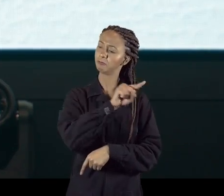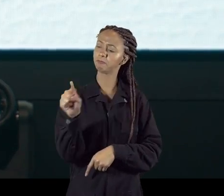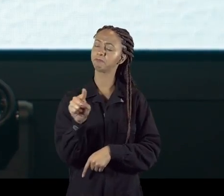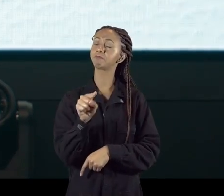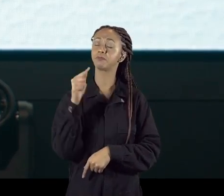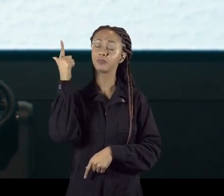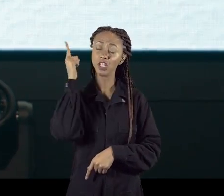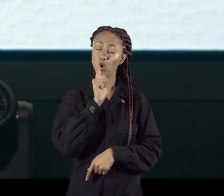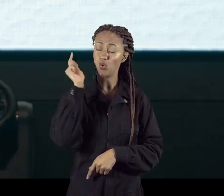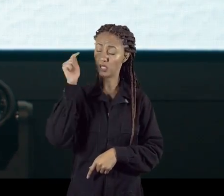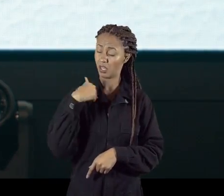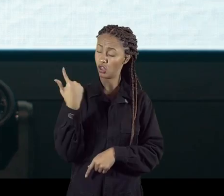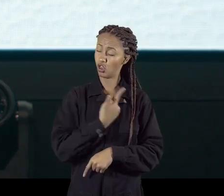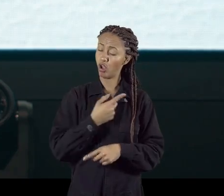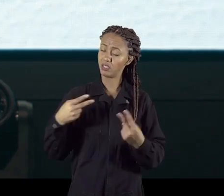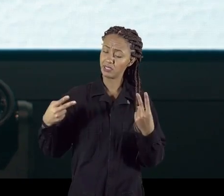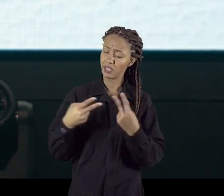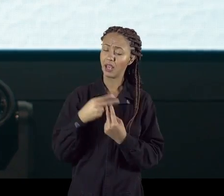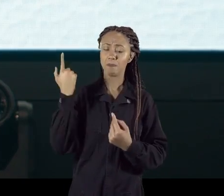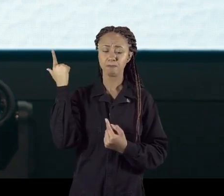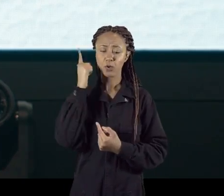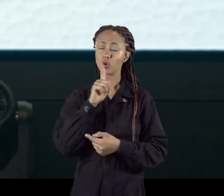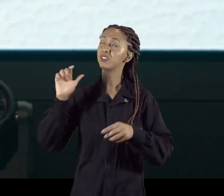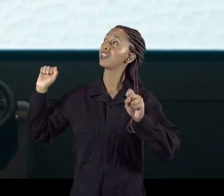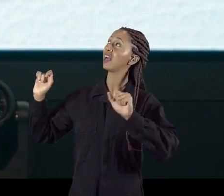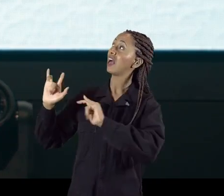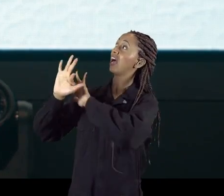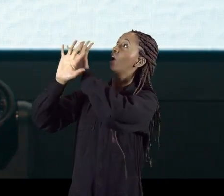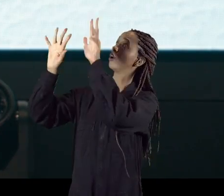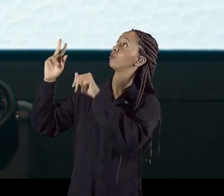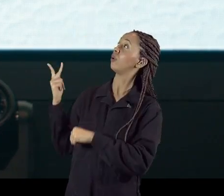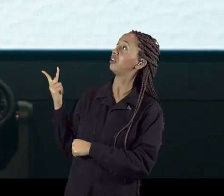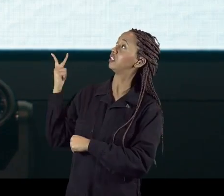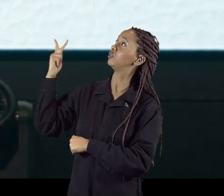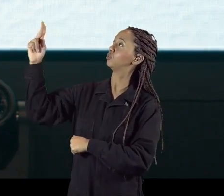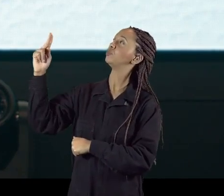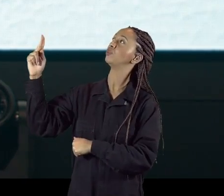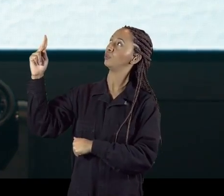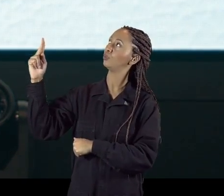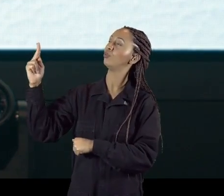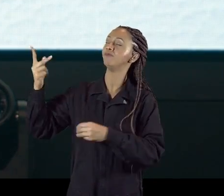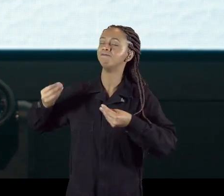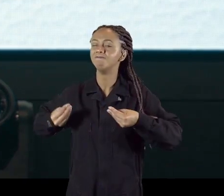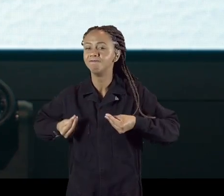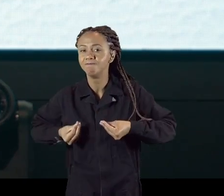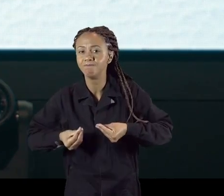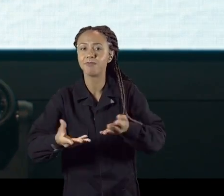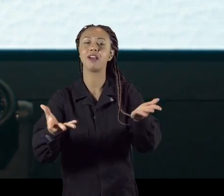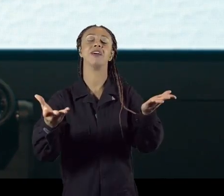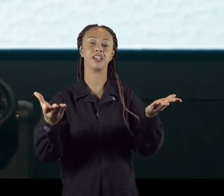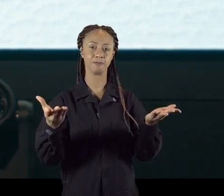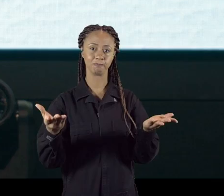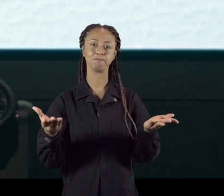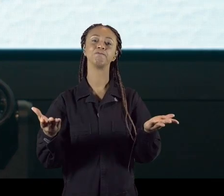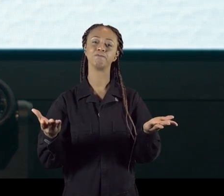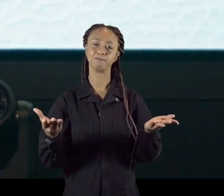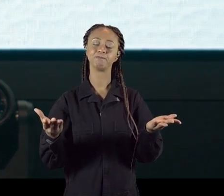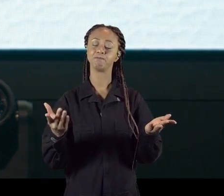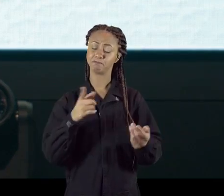mundo a única Glória que é eterna e a glória do Senhor